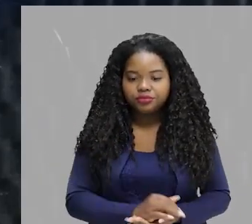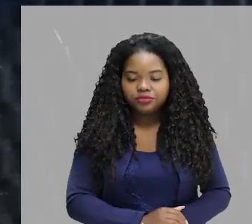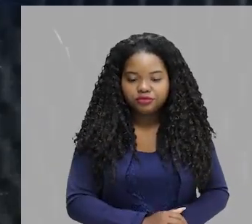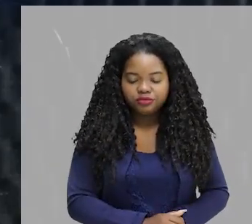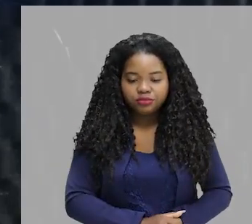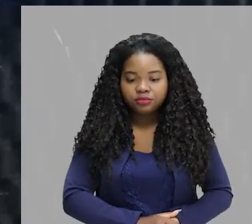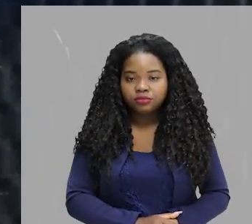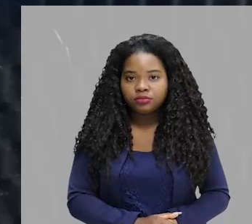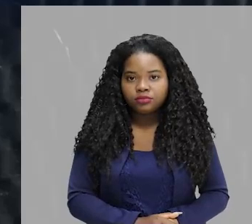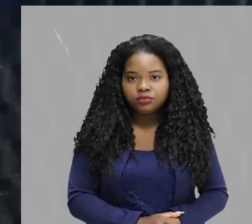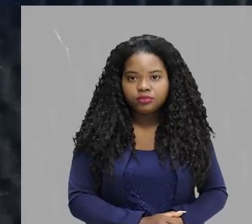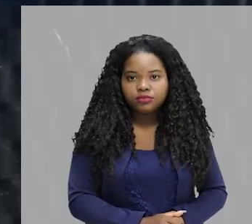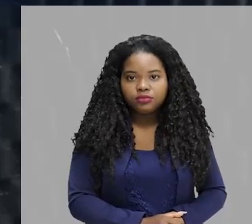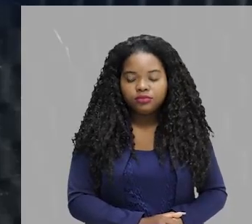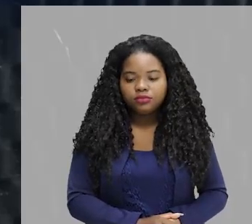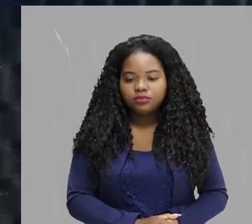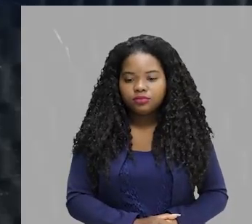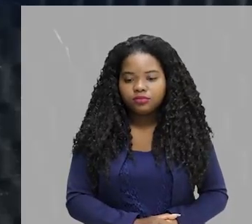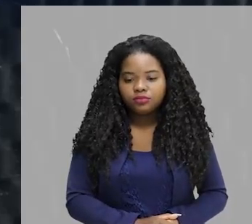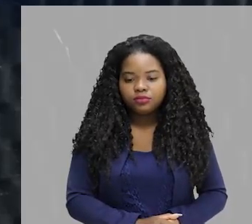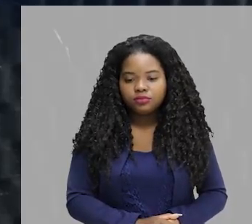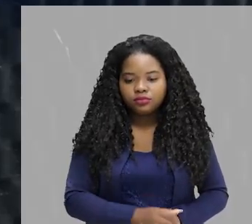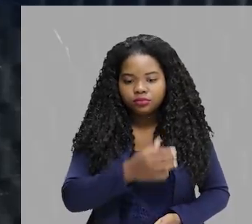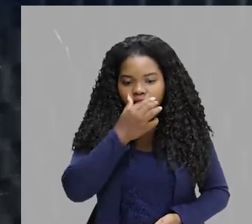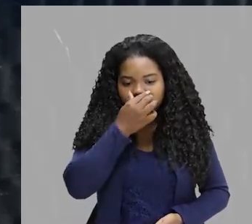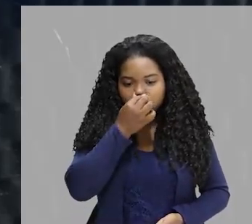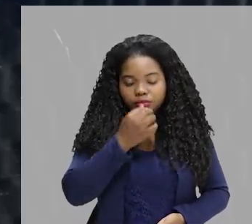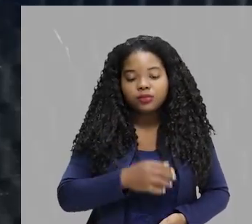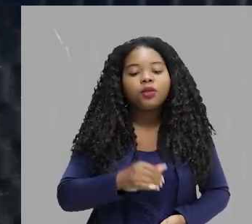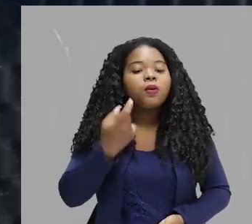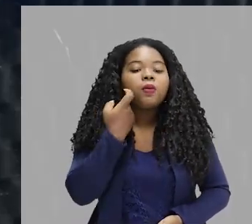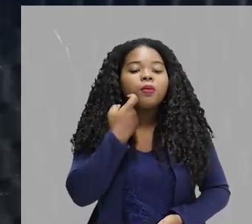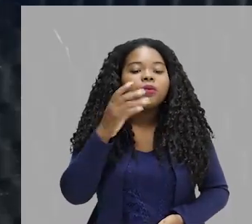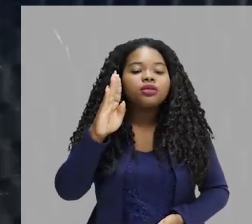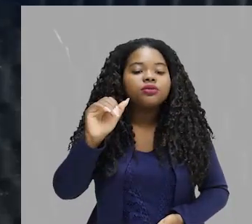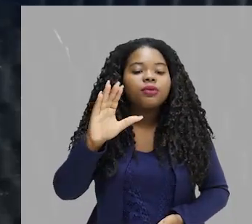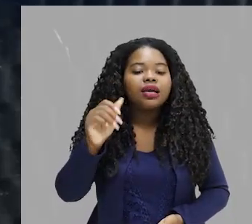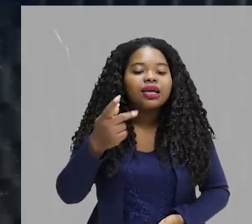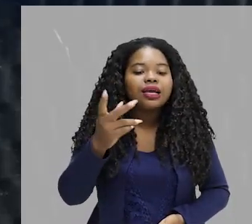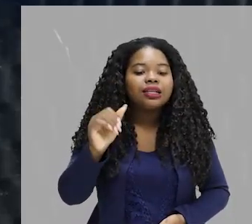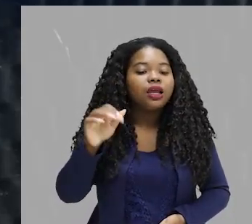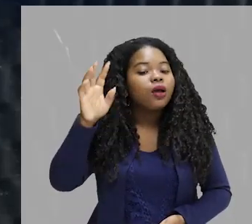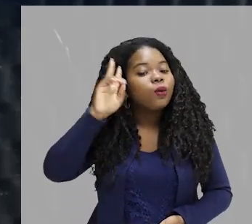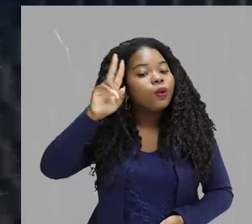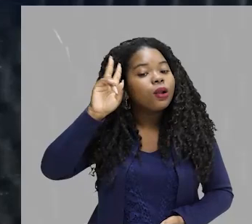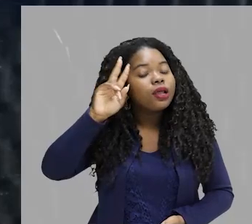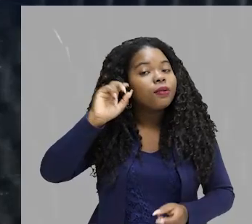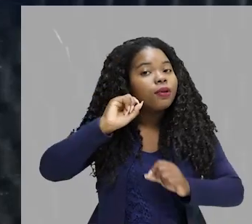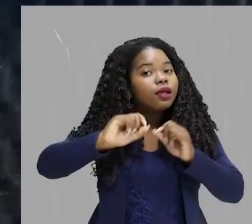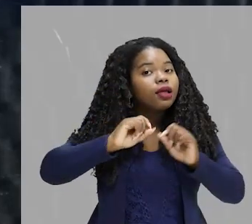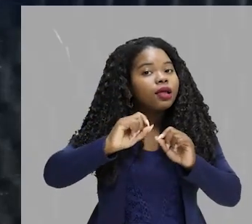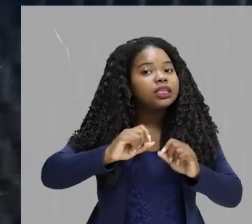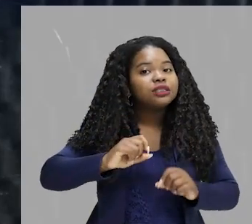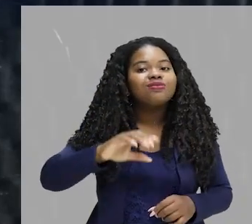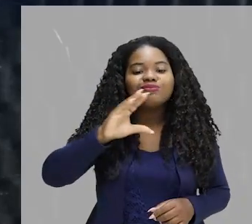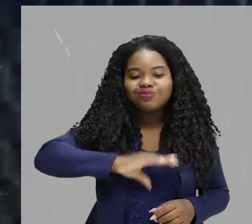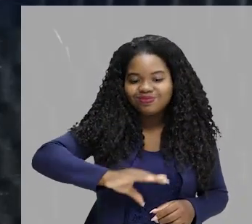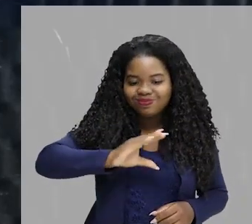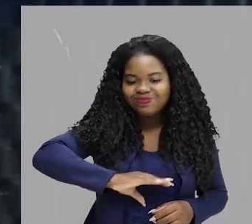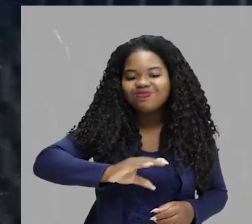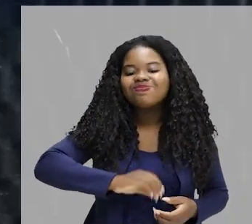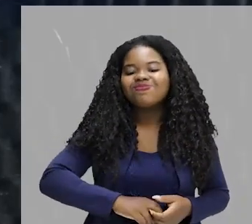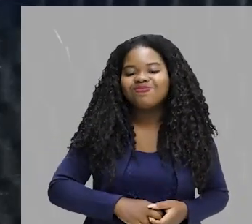associarmos as massas à culinária italiana. O bacalhau, lembra de quê? Lá de Portugal. O sushi, a culinária japonesa.